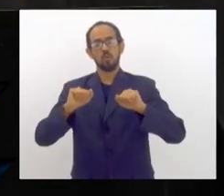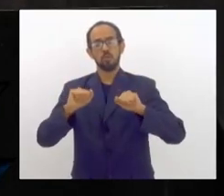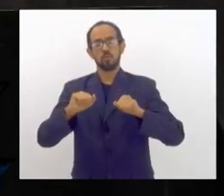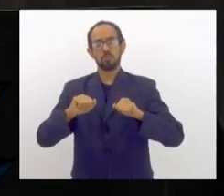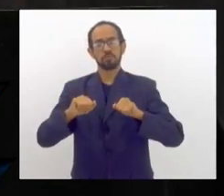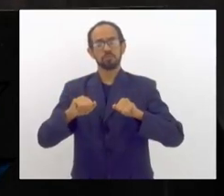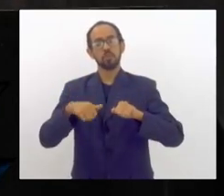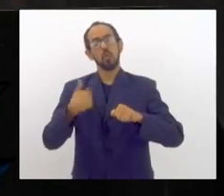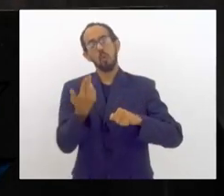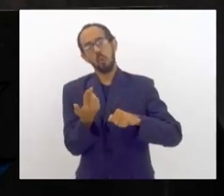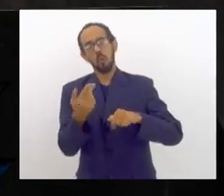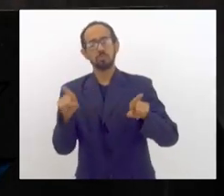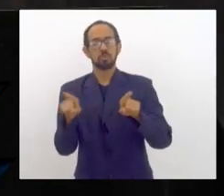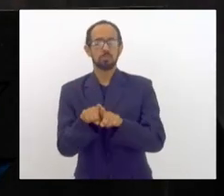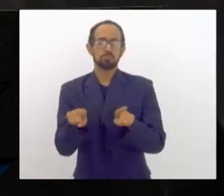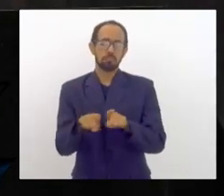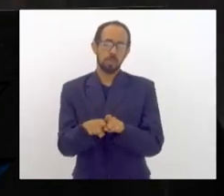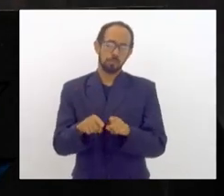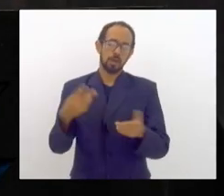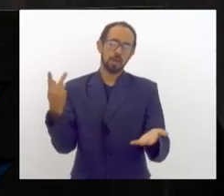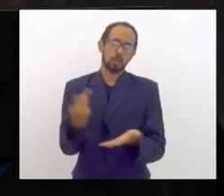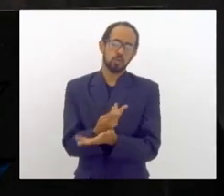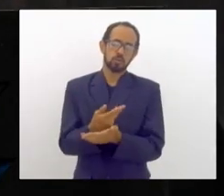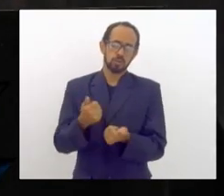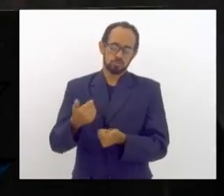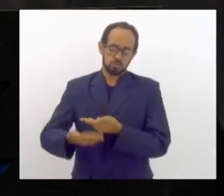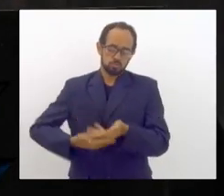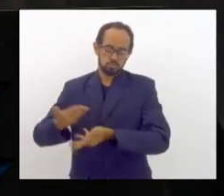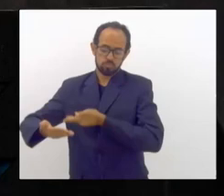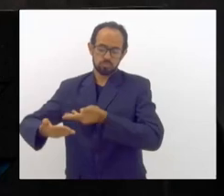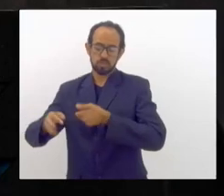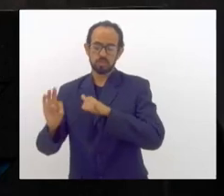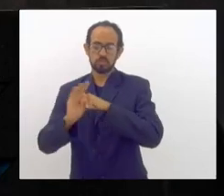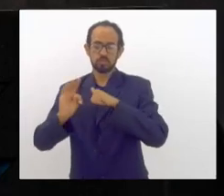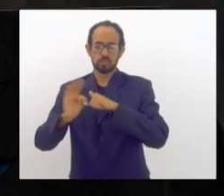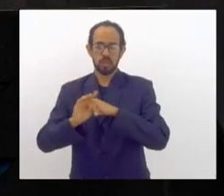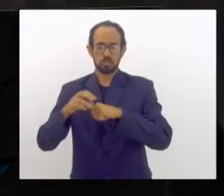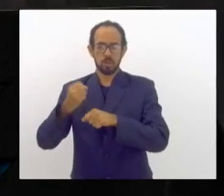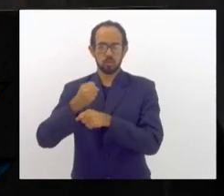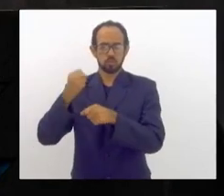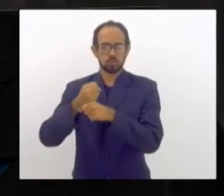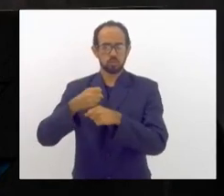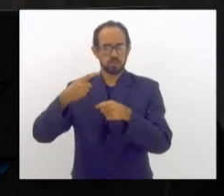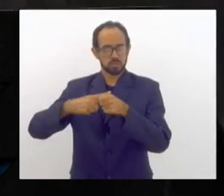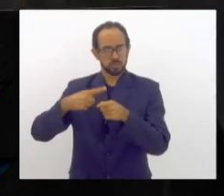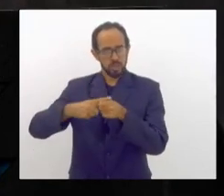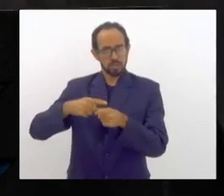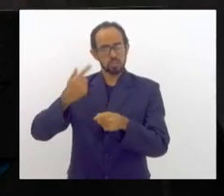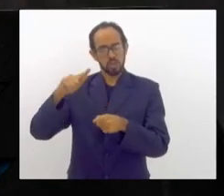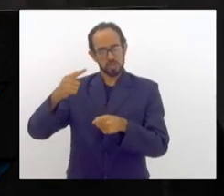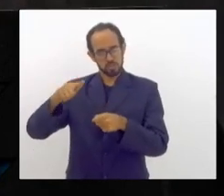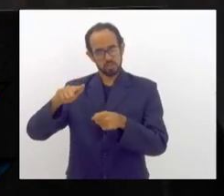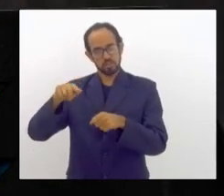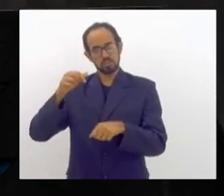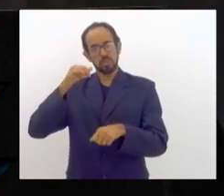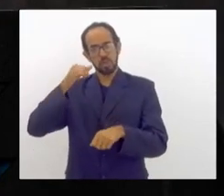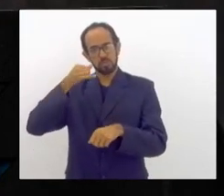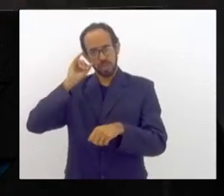que, enfim, exista uma cooperação técnica para a gente reconstruir essa cidade e garantir prevenção.